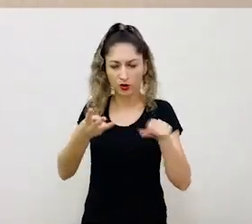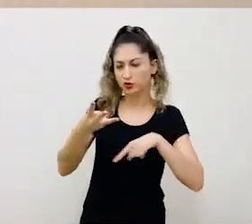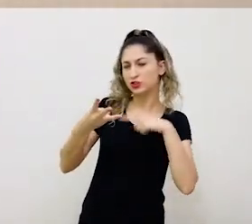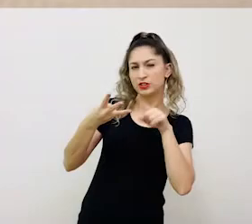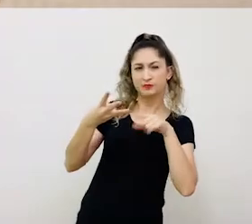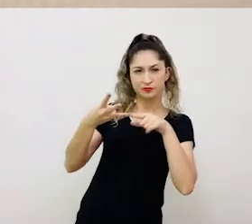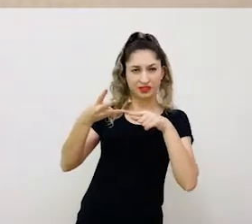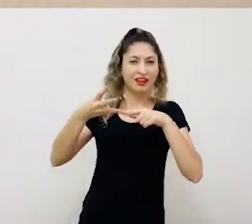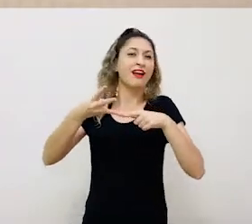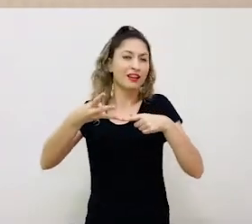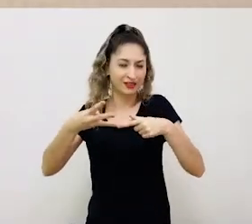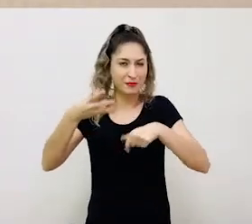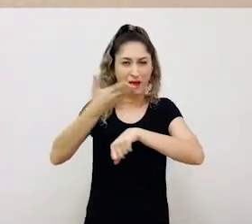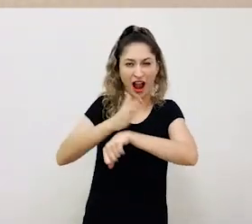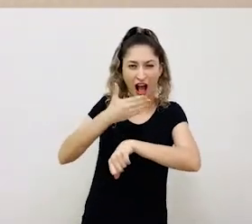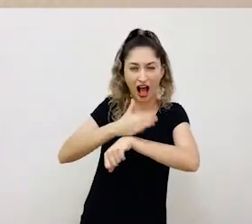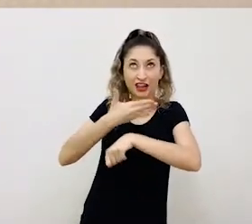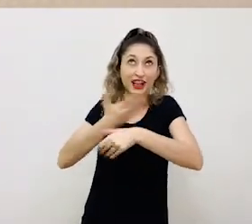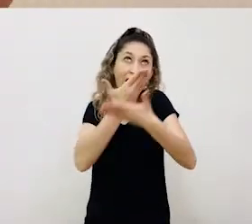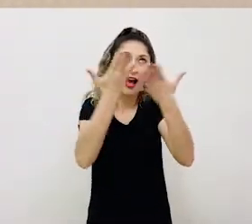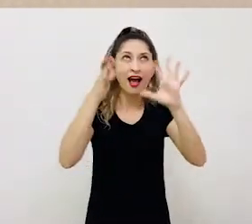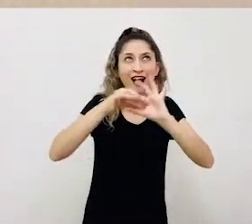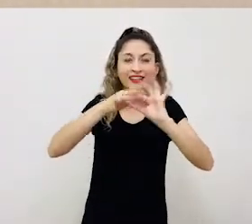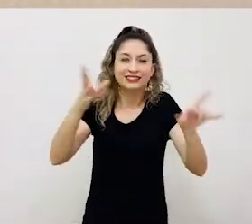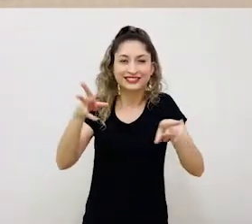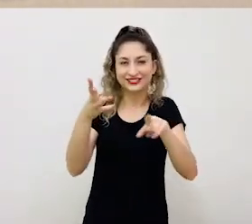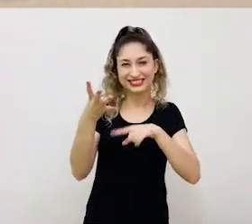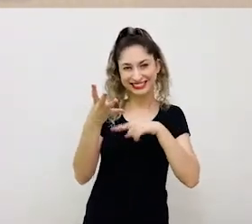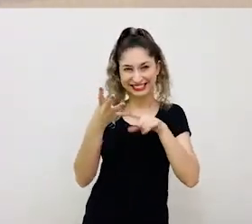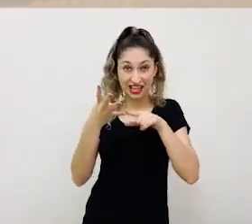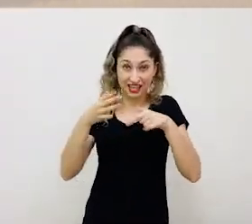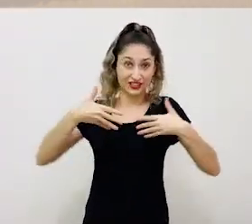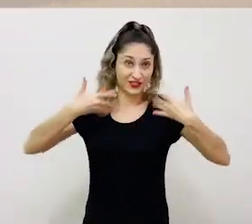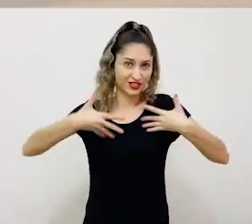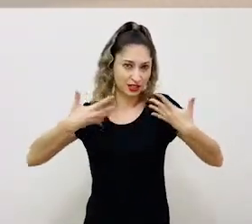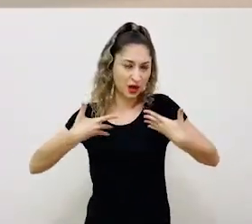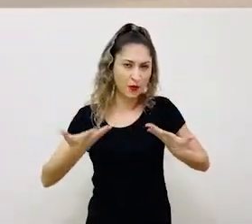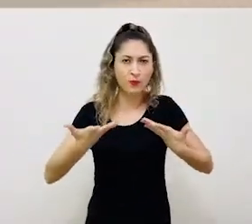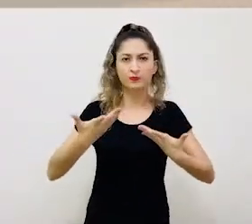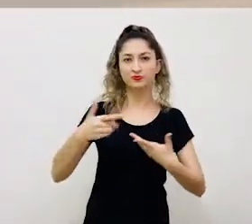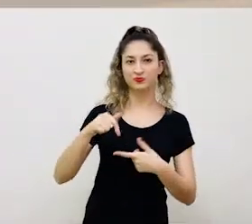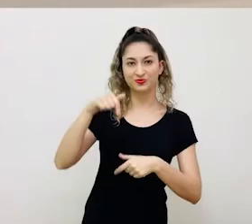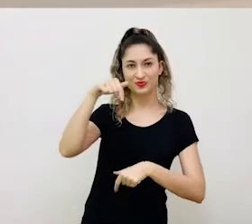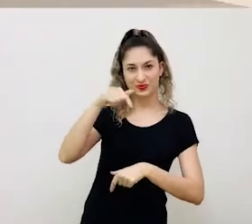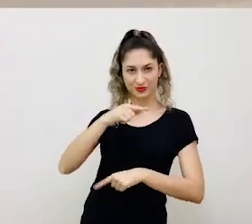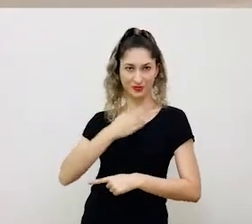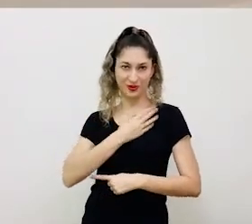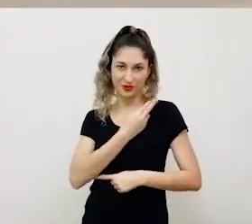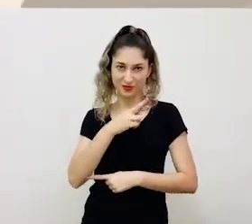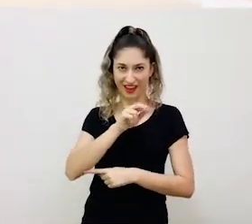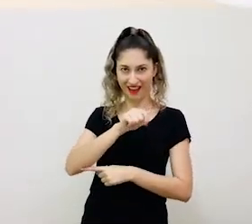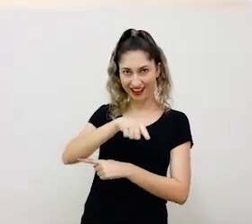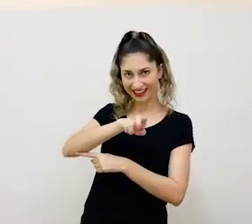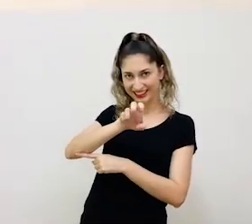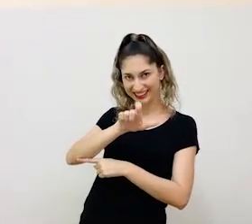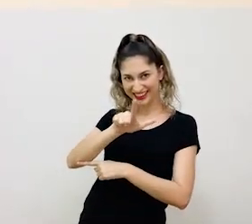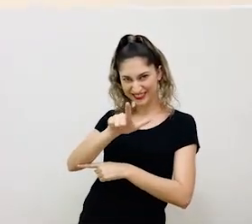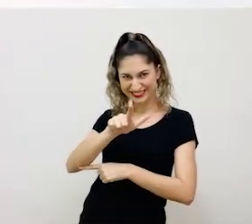radicais, atividades ao ar livre e diversão. Eu sou Raquel Capanema e este é o BOP Experience Trip.